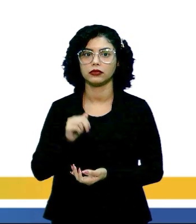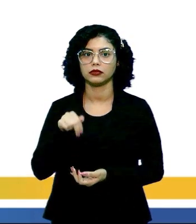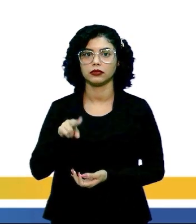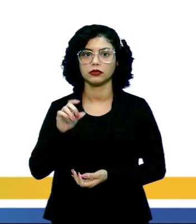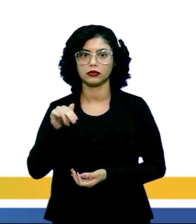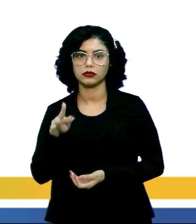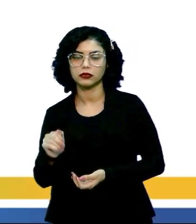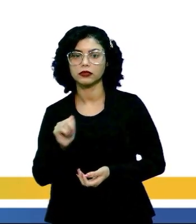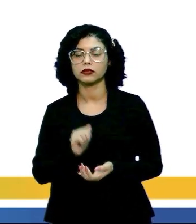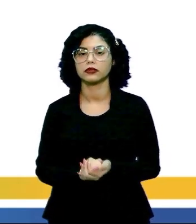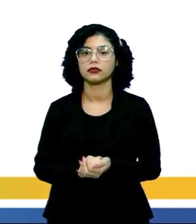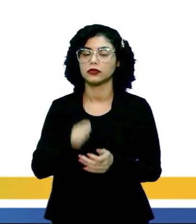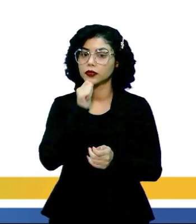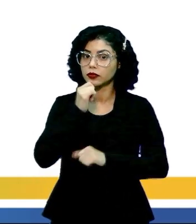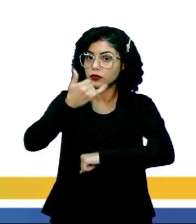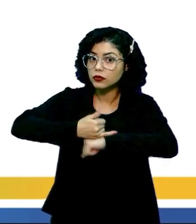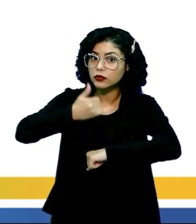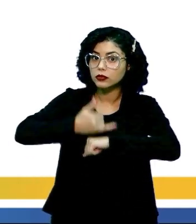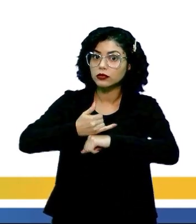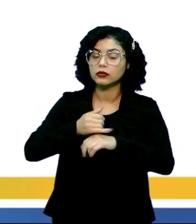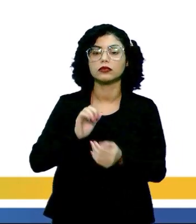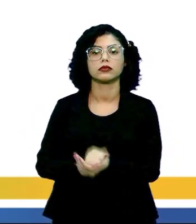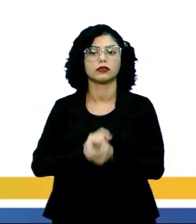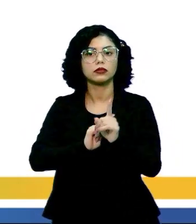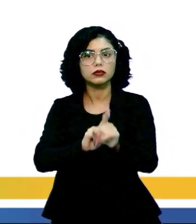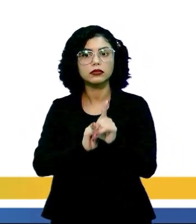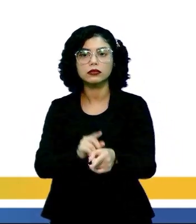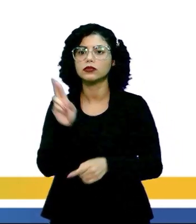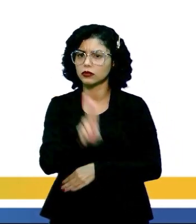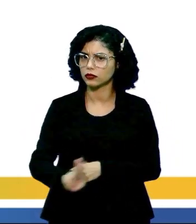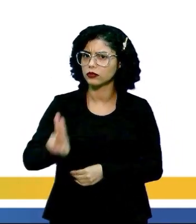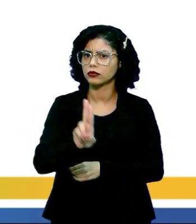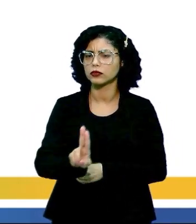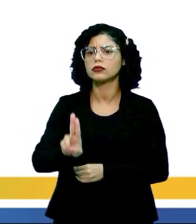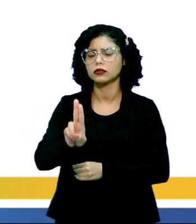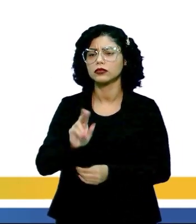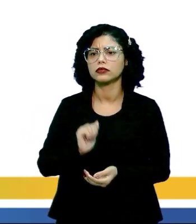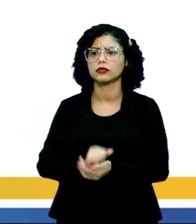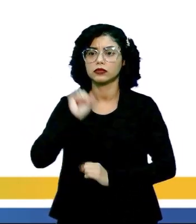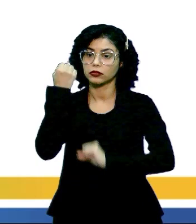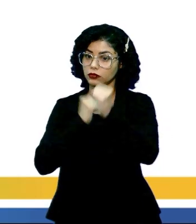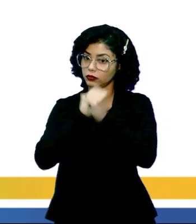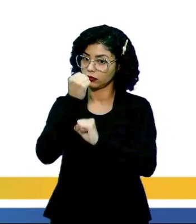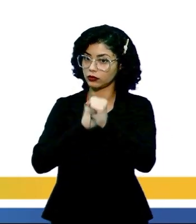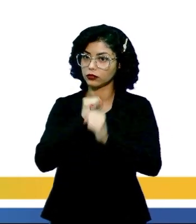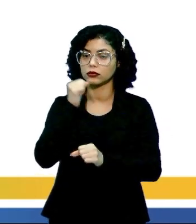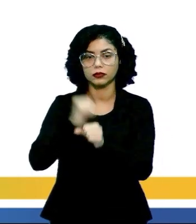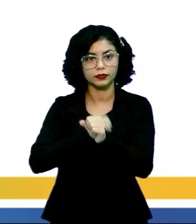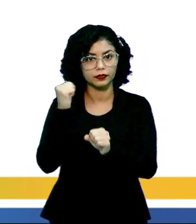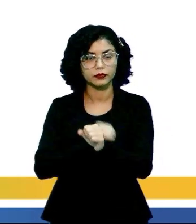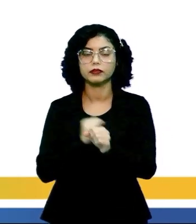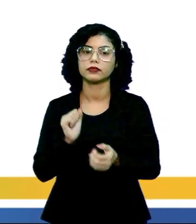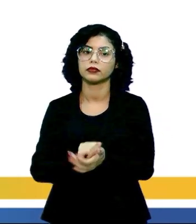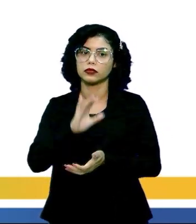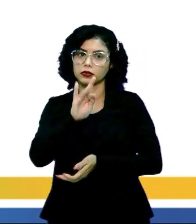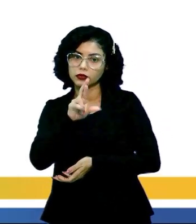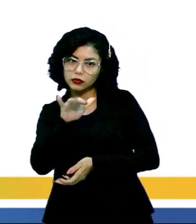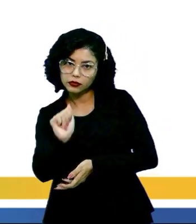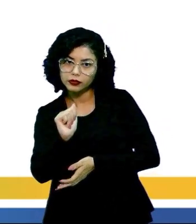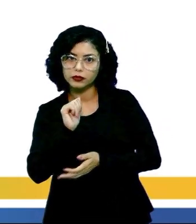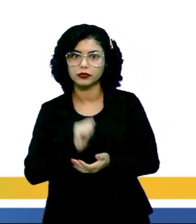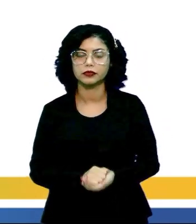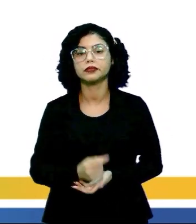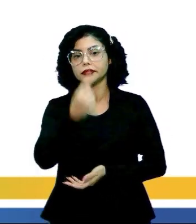O nanofio é um feixe de metais semicondutores usualmente utilizado na fabricação de fibra